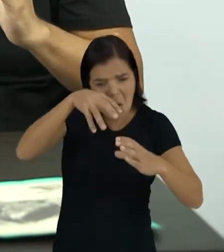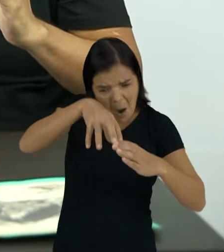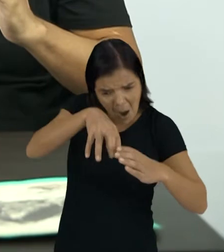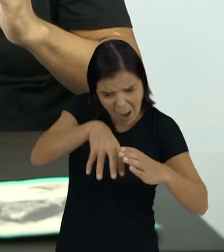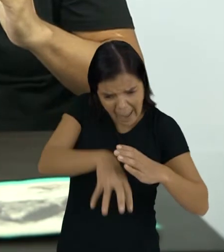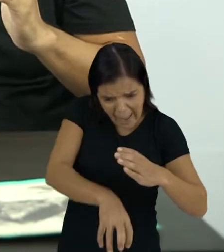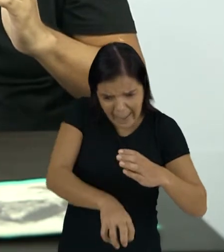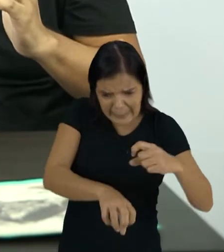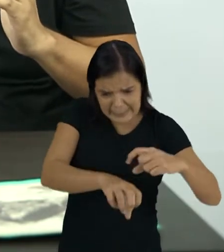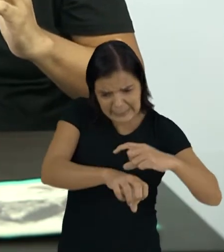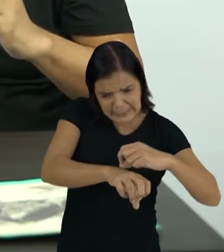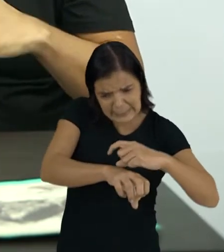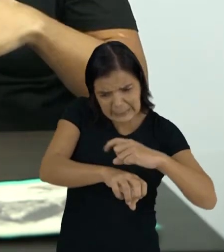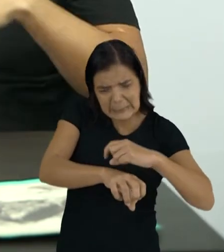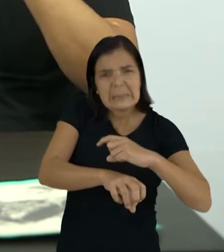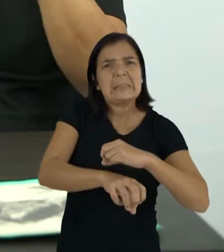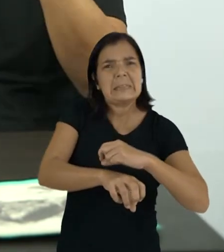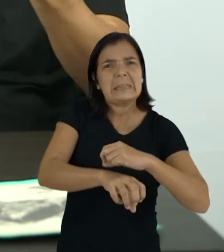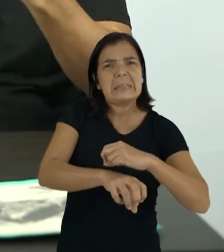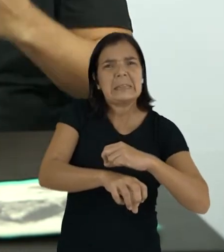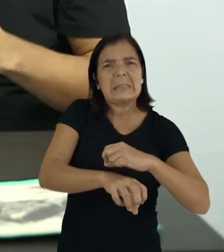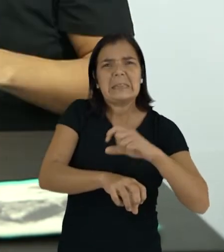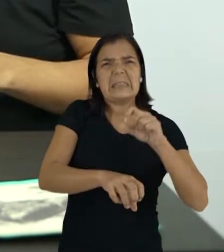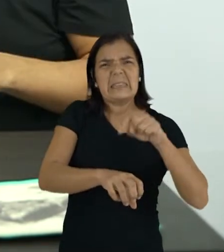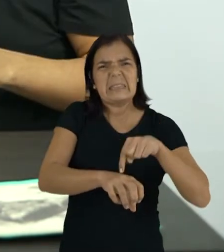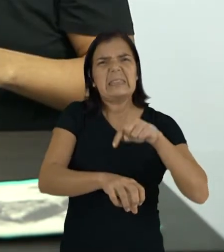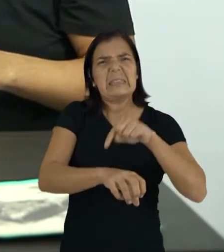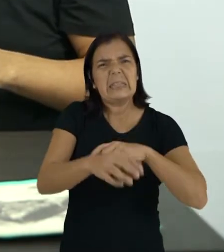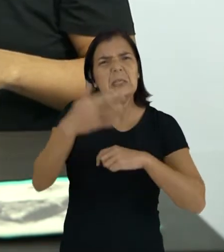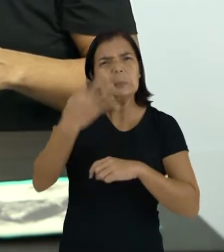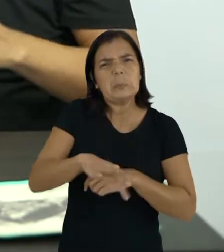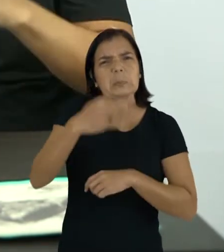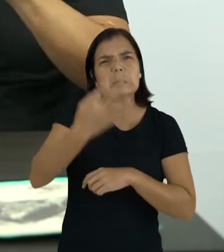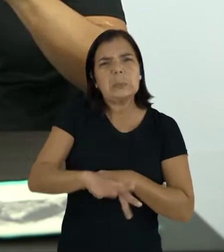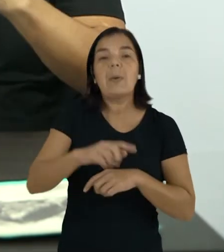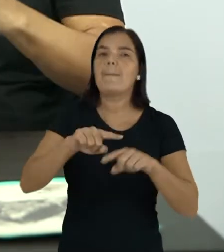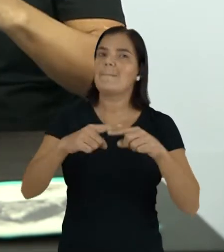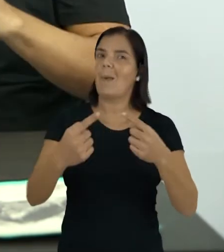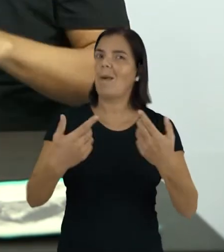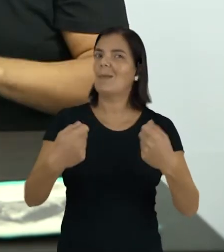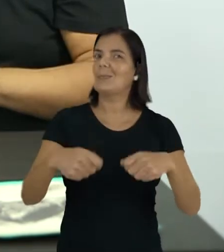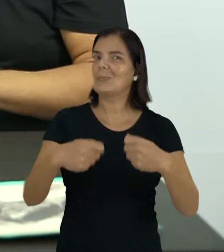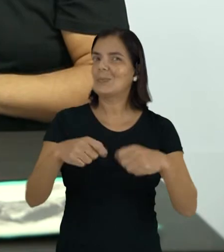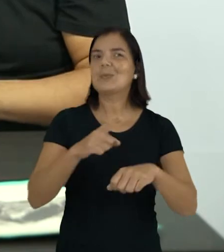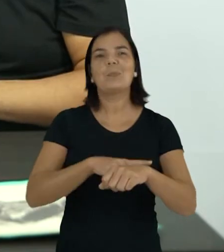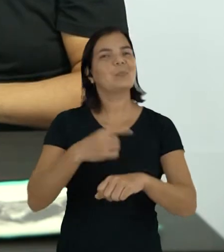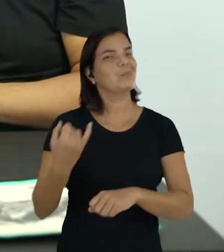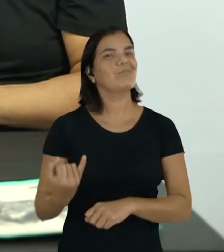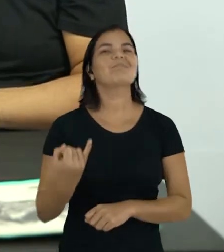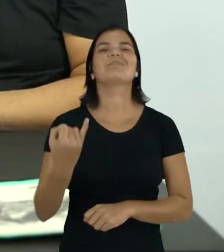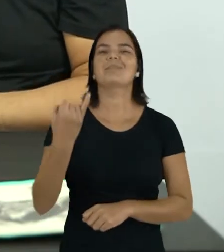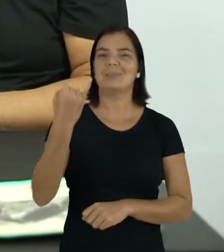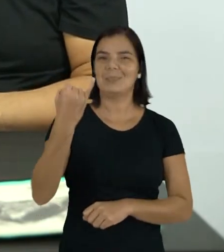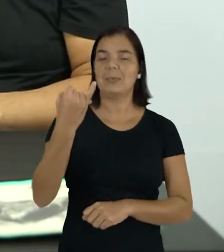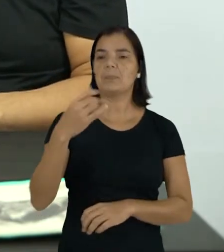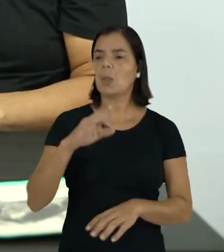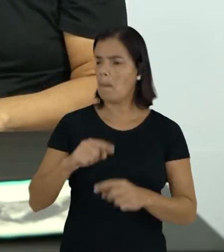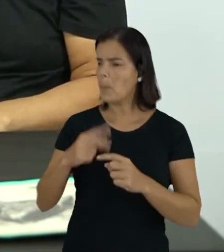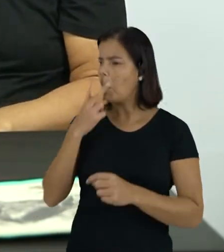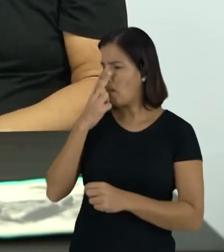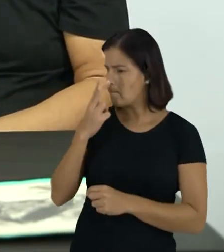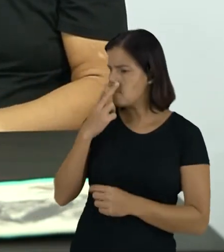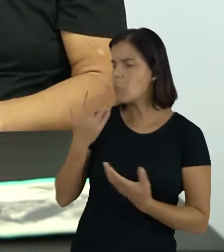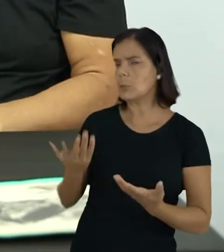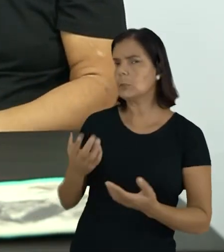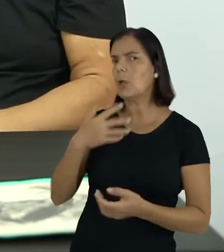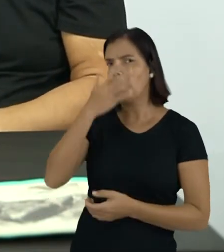ali naquelas formigas que geram tantas dores, mas para ele é um momento muito importante. Pode até parecer, assim,